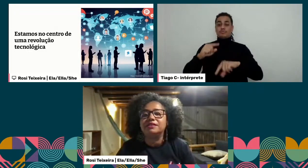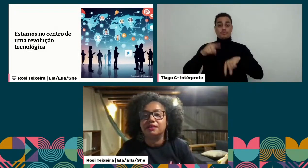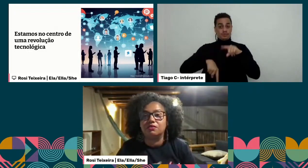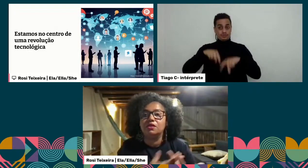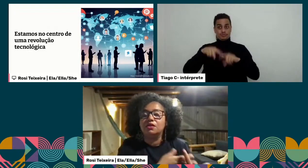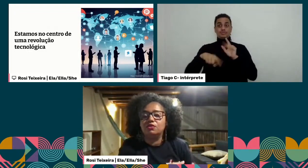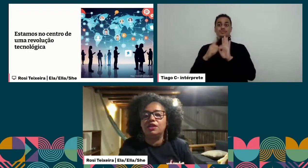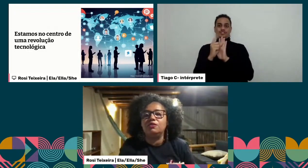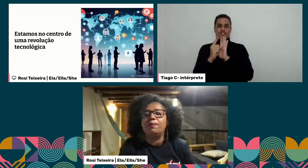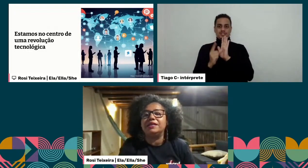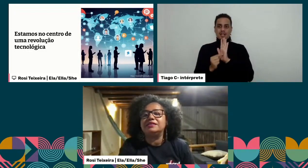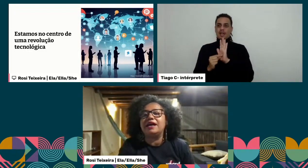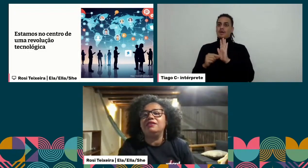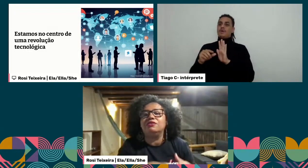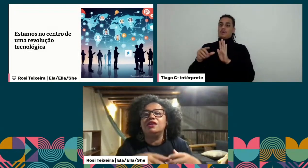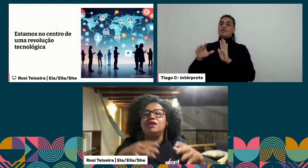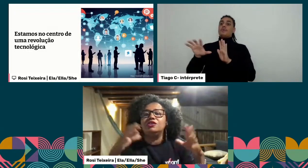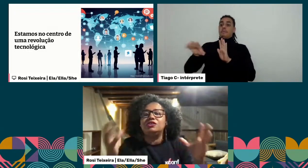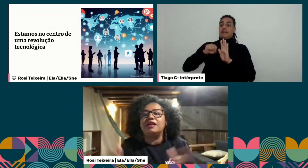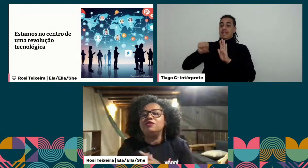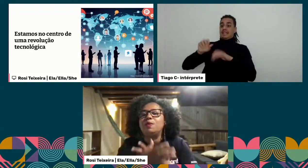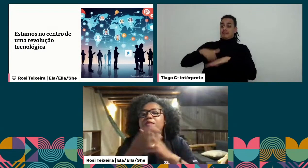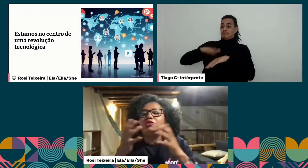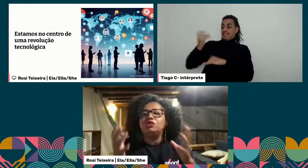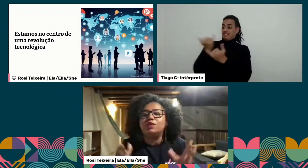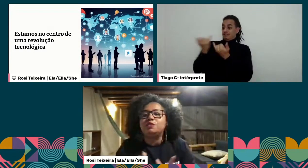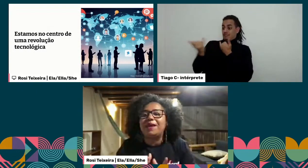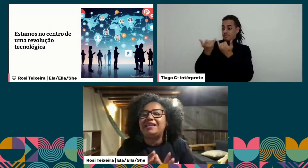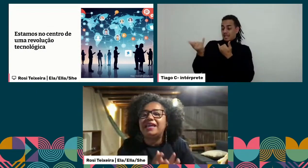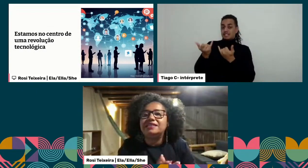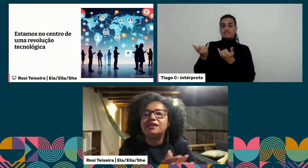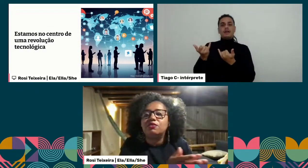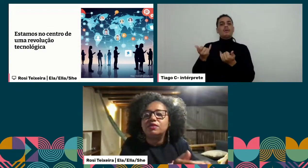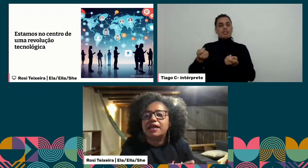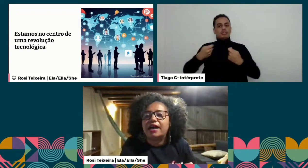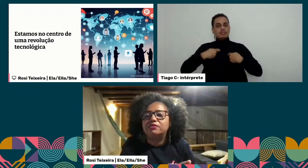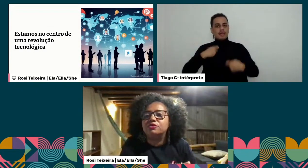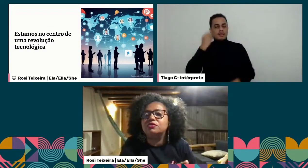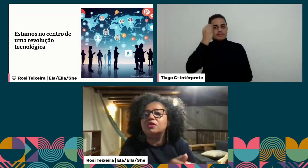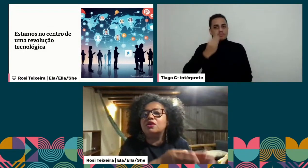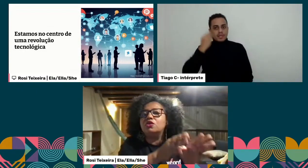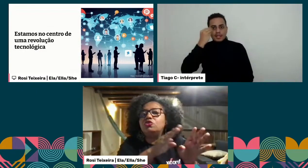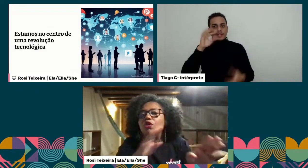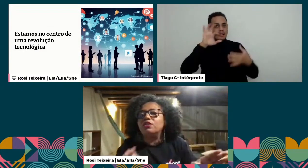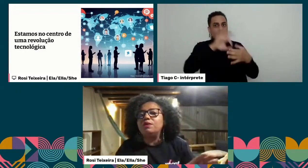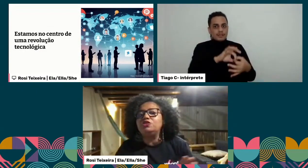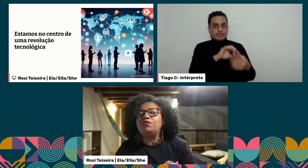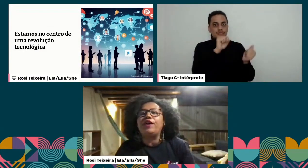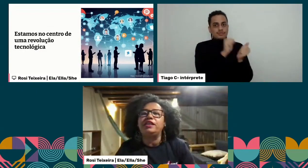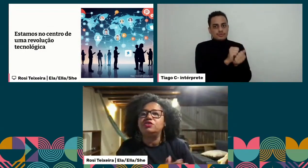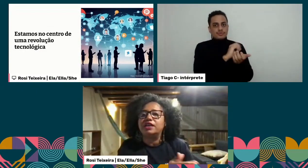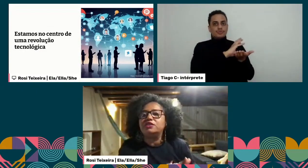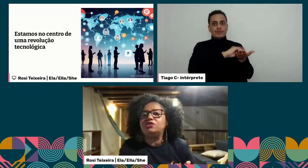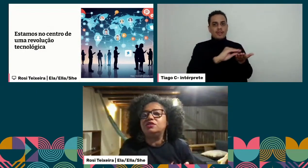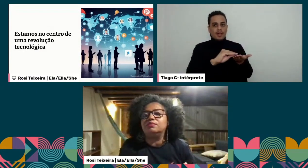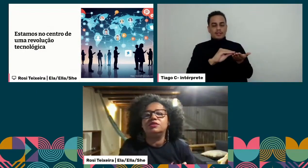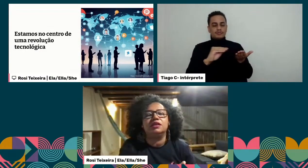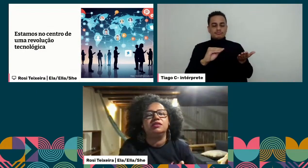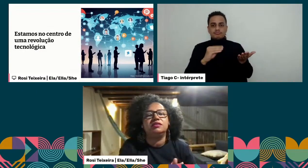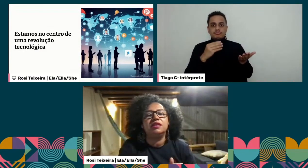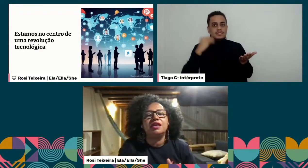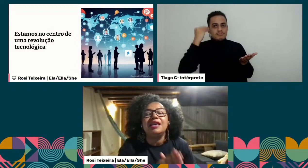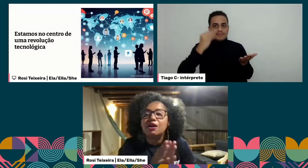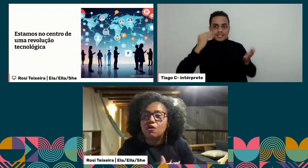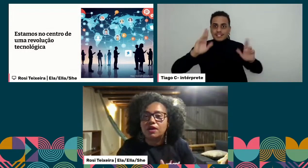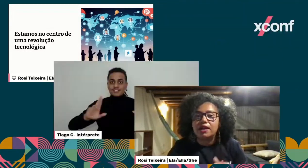mais informação do que no passado, está nos permitindo uma experiência com dados totalmente diferente da que